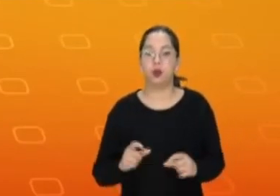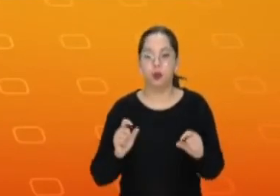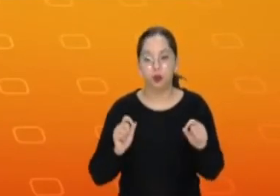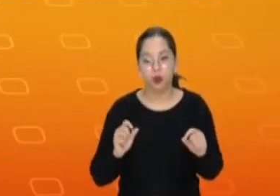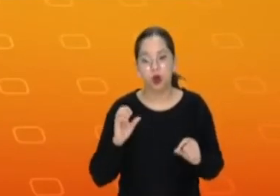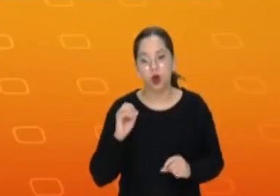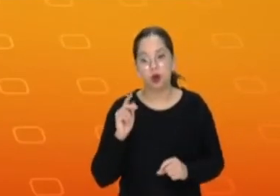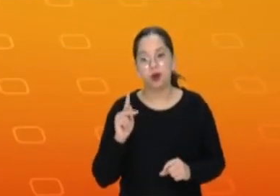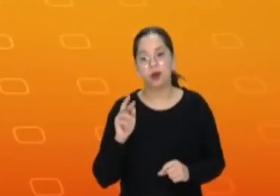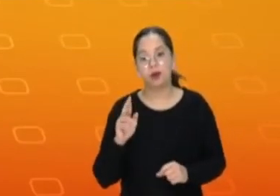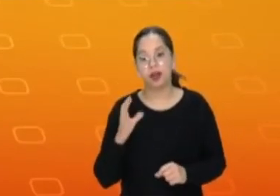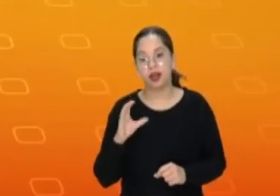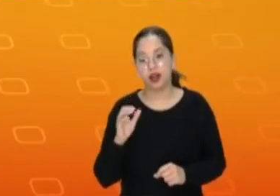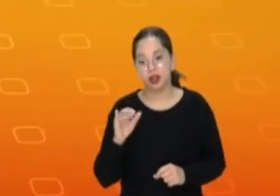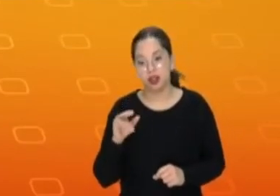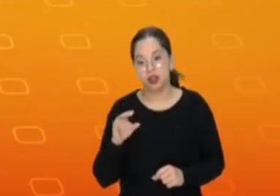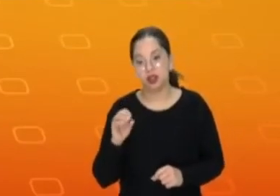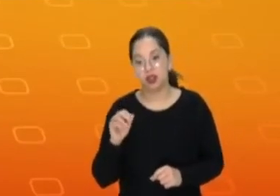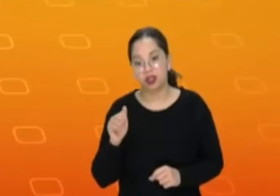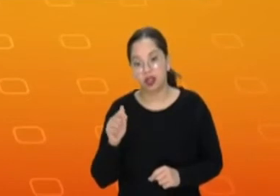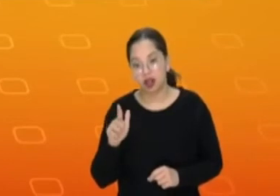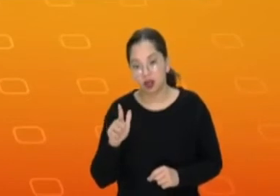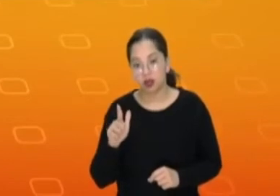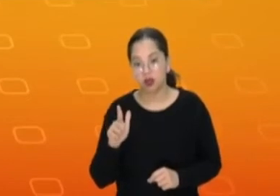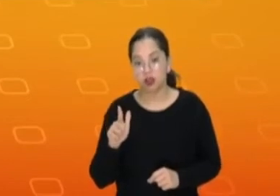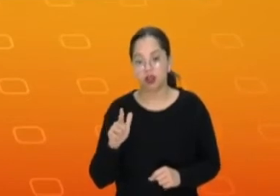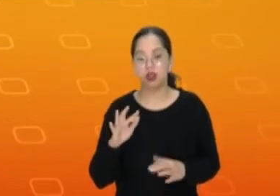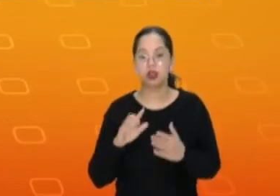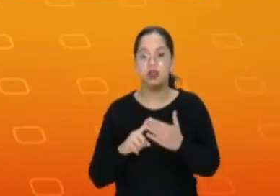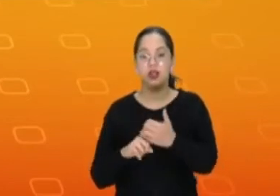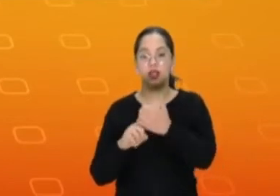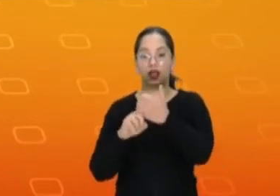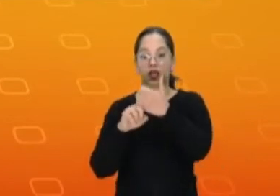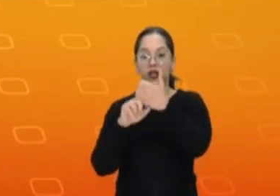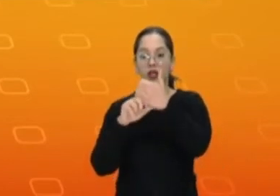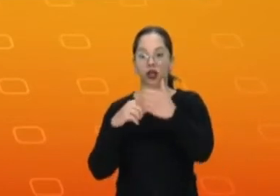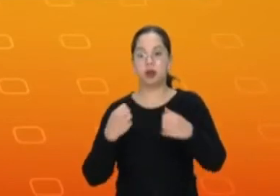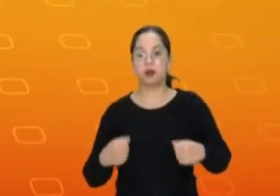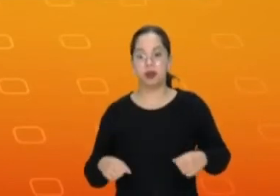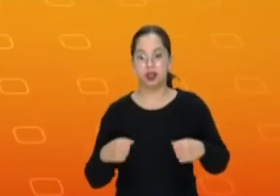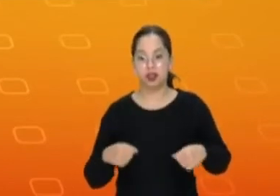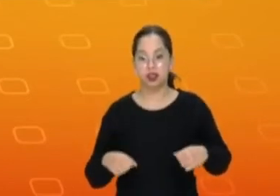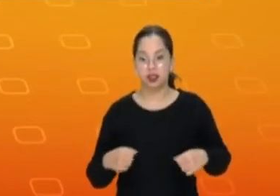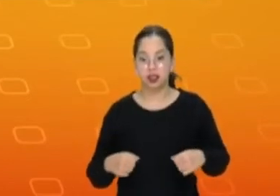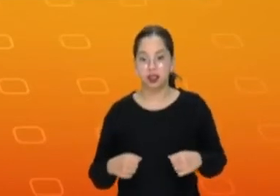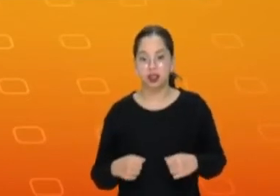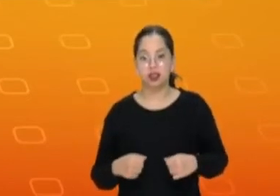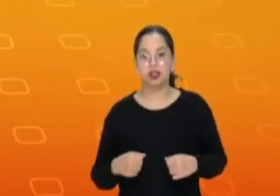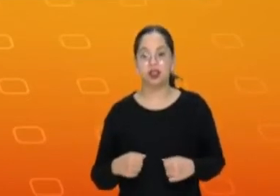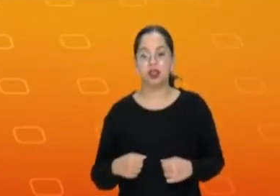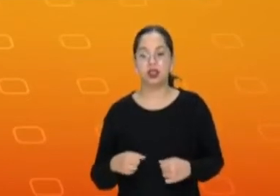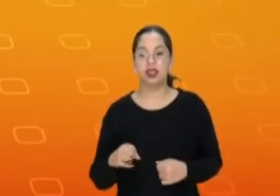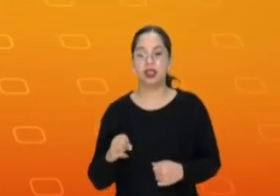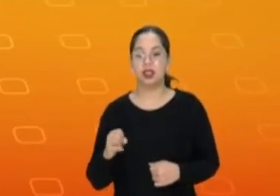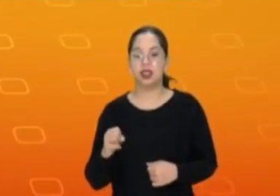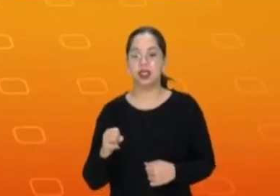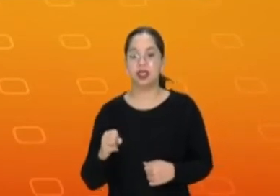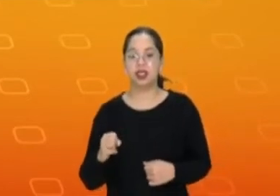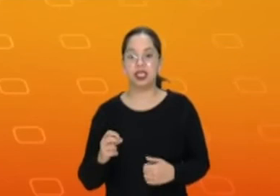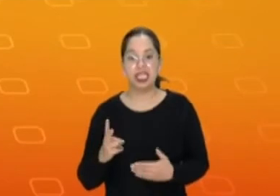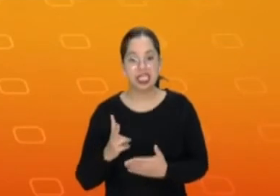operacional ou no máximo tático, tecnologia precisa ser commodity para nos